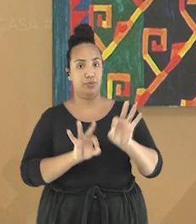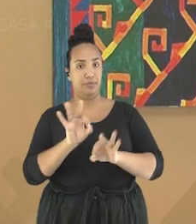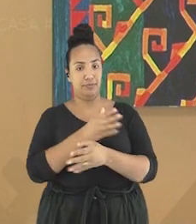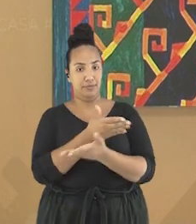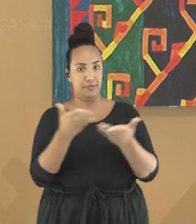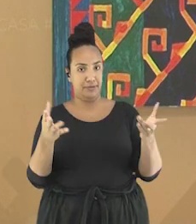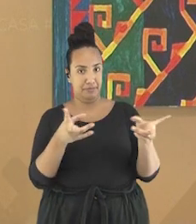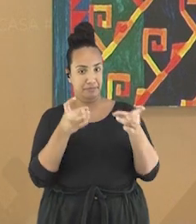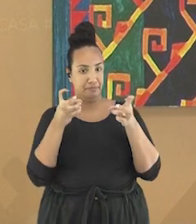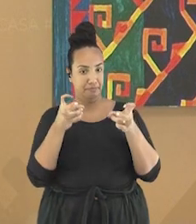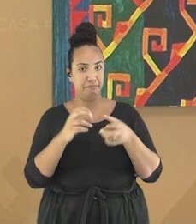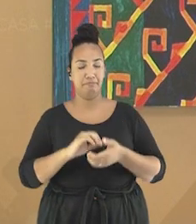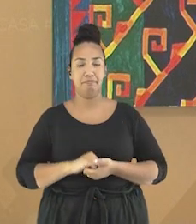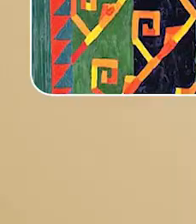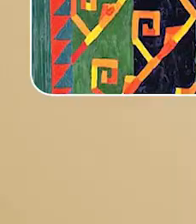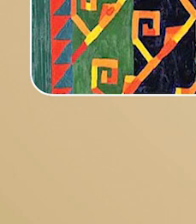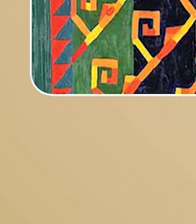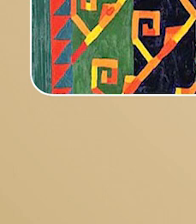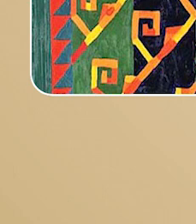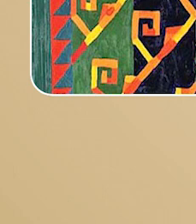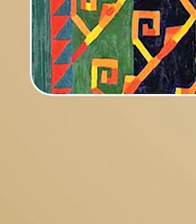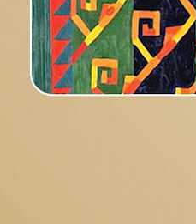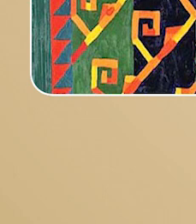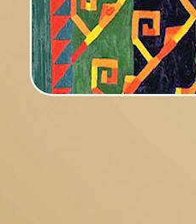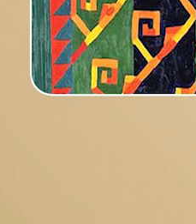mesa para você conseguir visualizar.